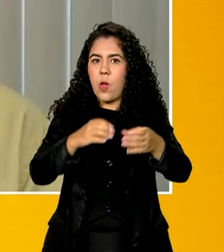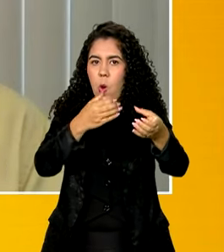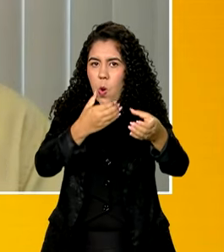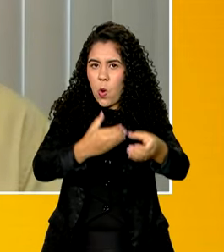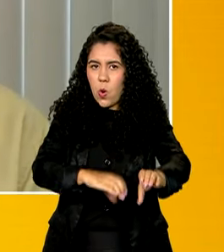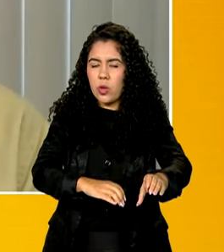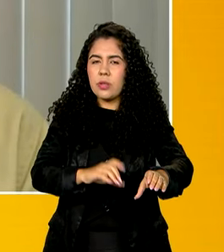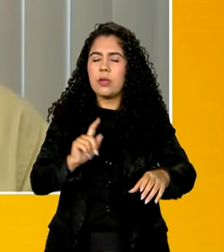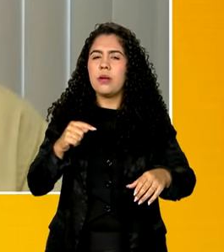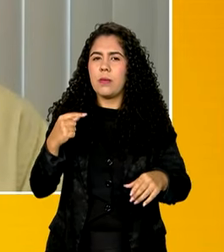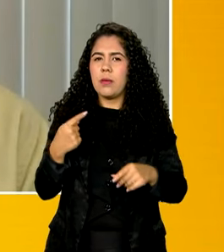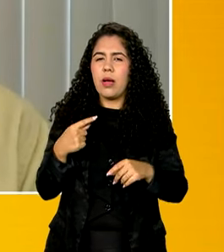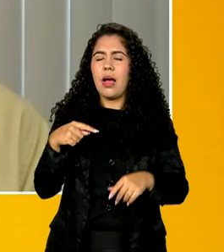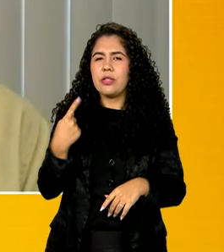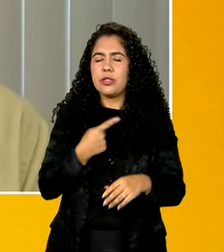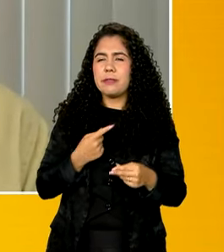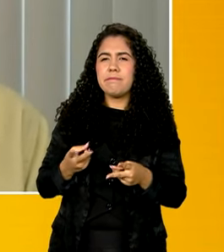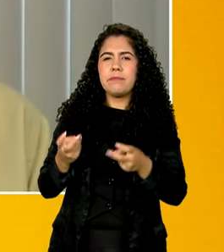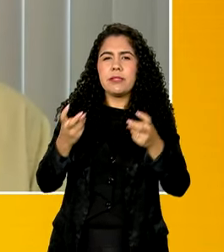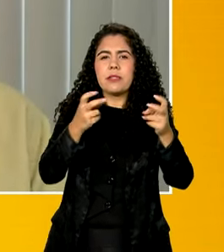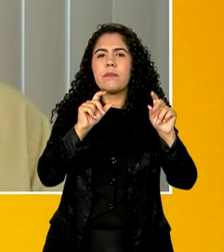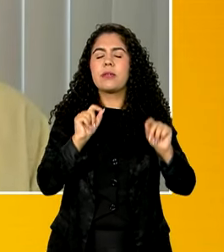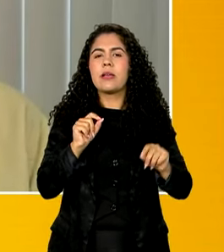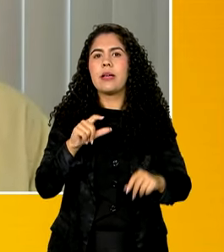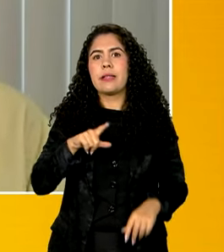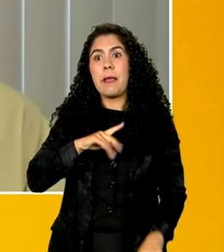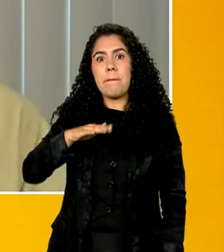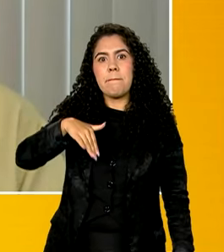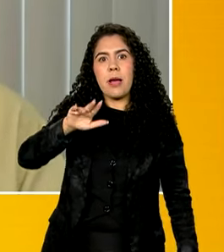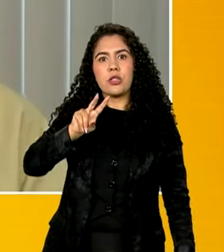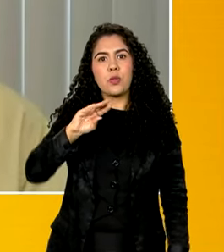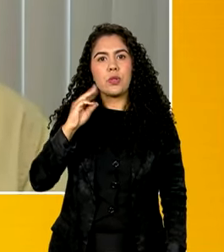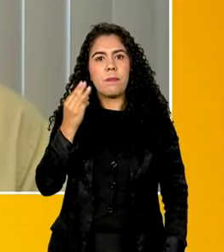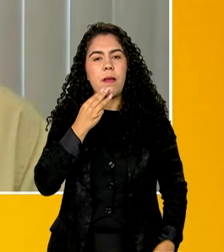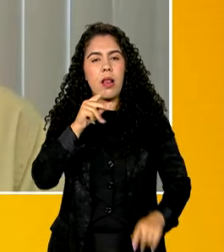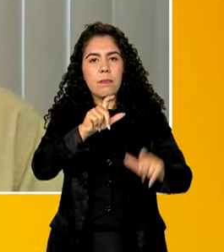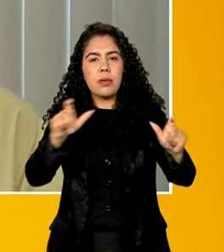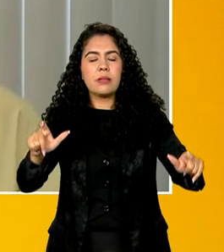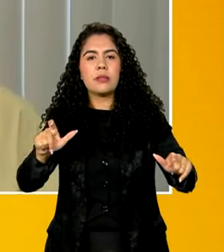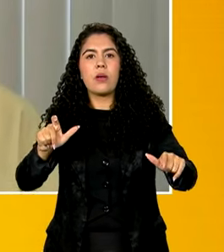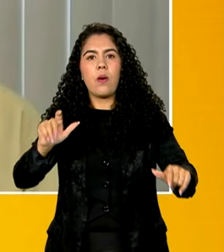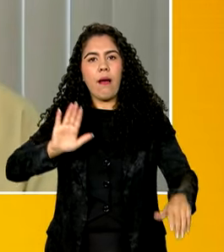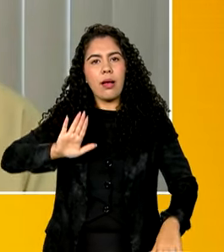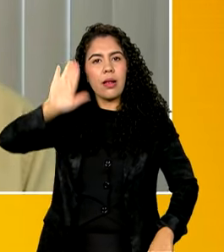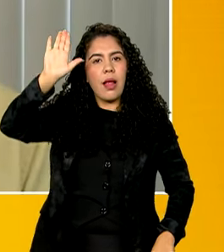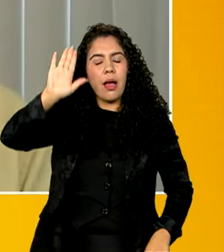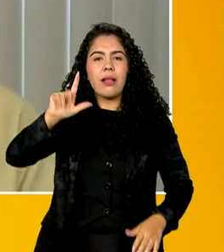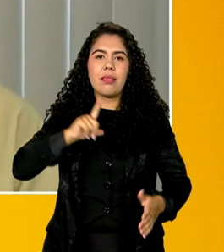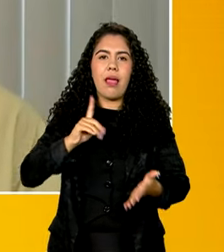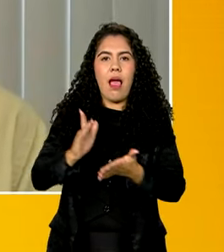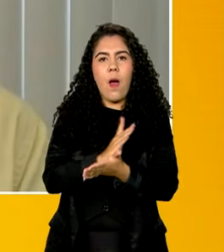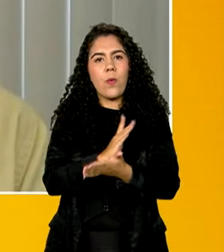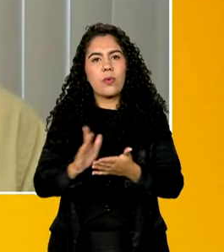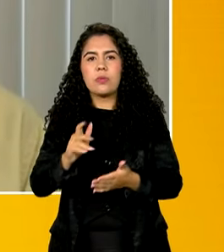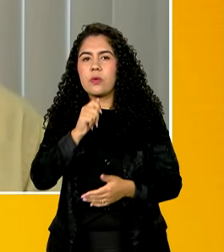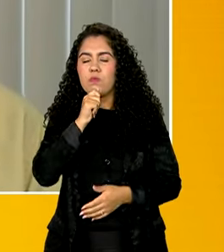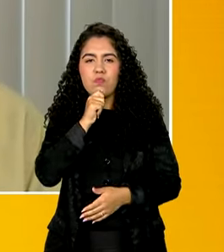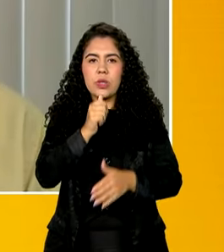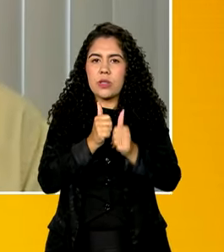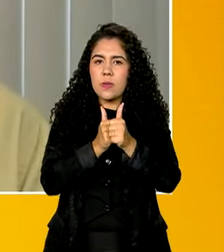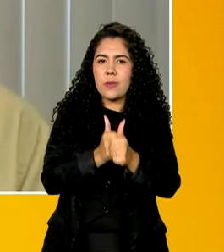gente percebe, nós temos mais de 2 milhões de candidatos, né? E ainda tem muita gente que não está seguindo essas redes sociais, nosso